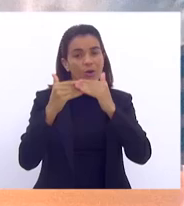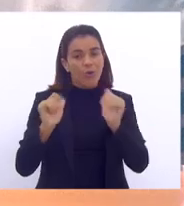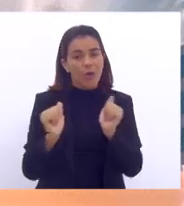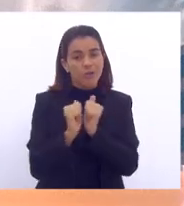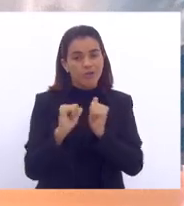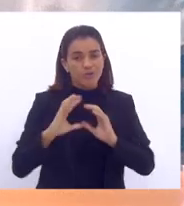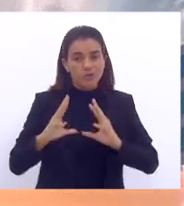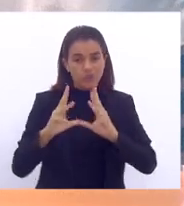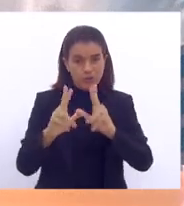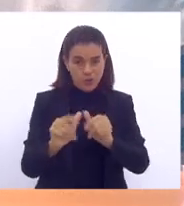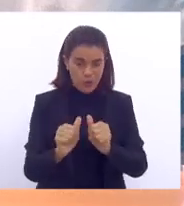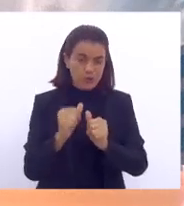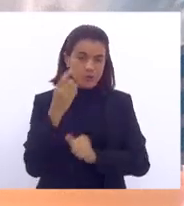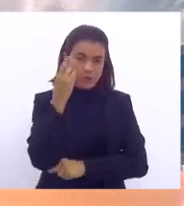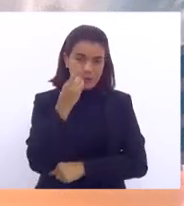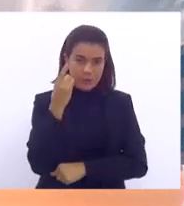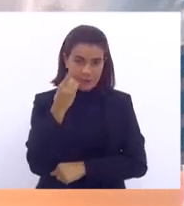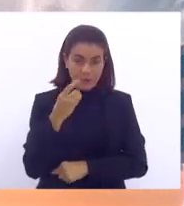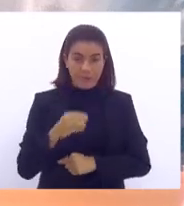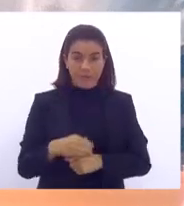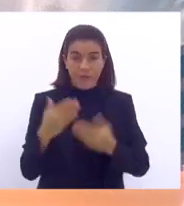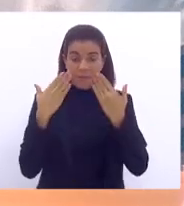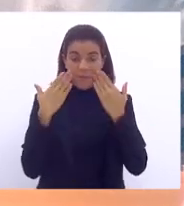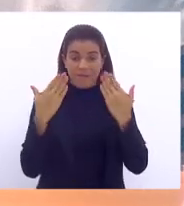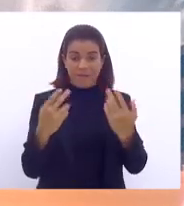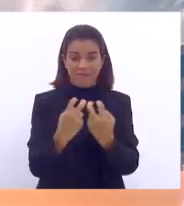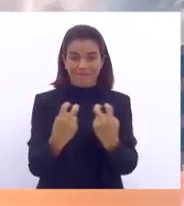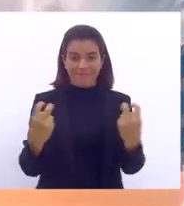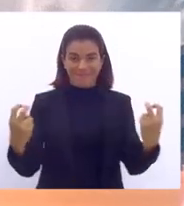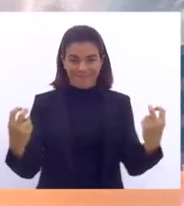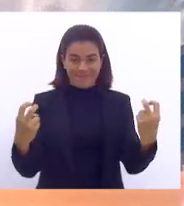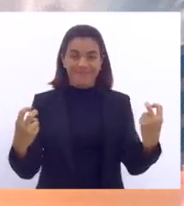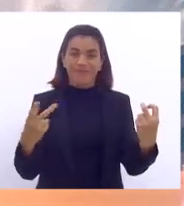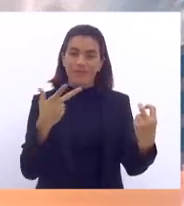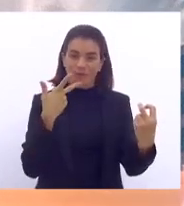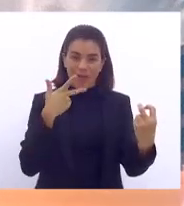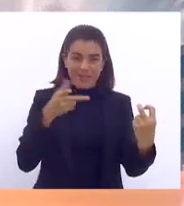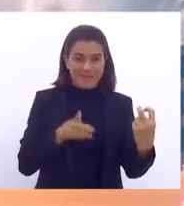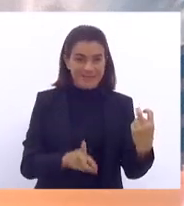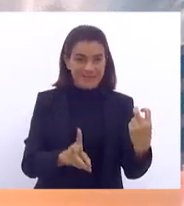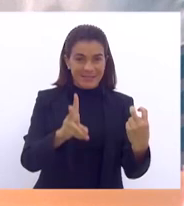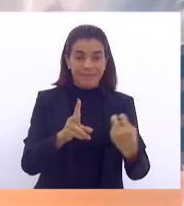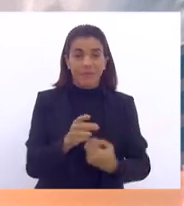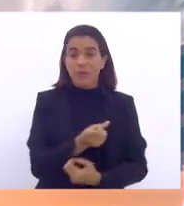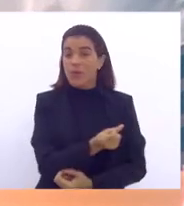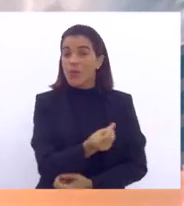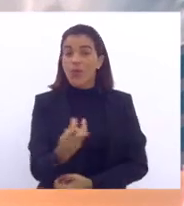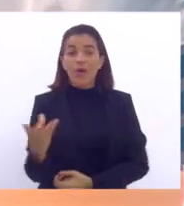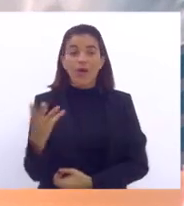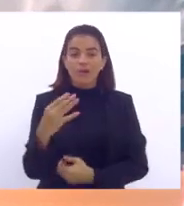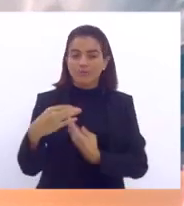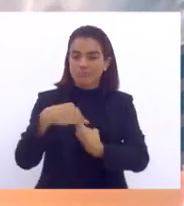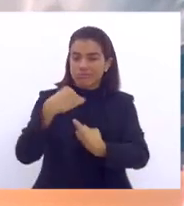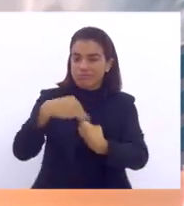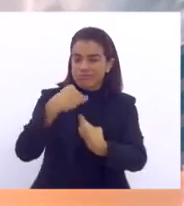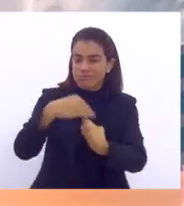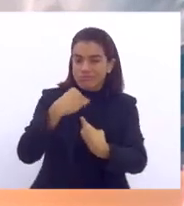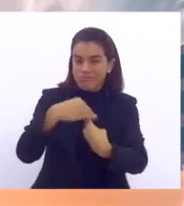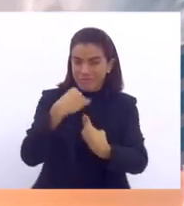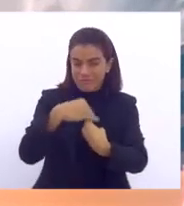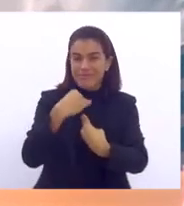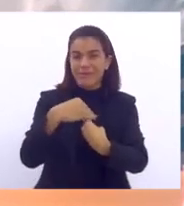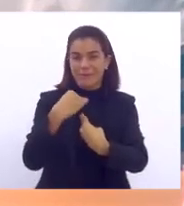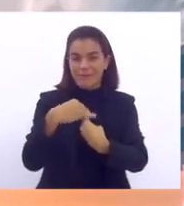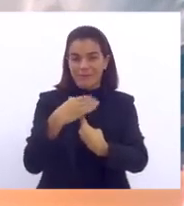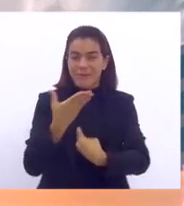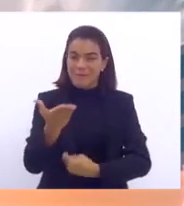de todo mundo né tá aqui na minha frente Como já falei não vou cansar de dizer quantos conselhos quanta coisa eu chamo